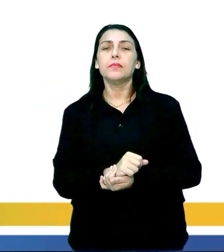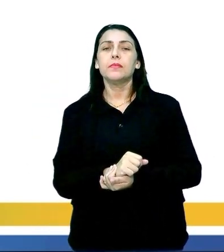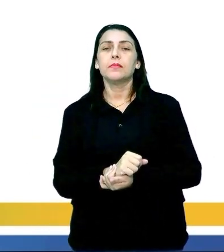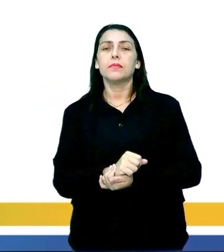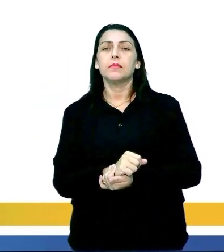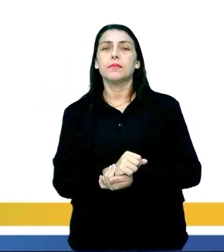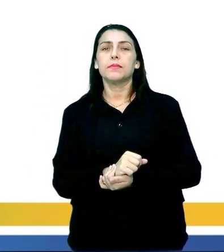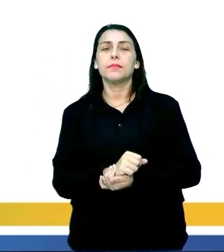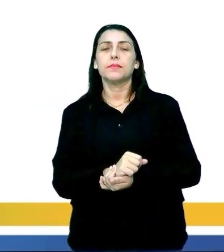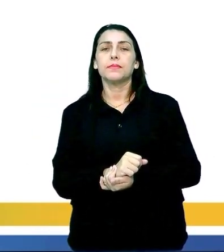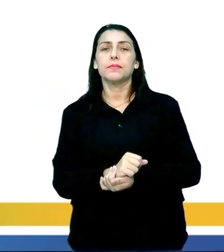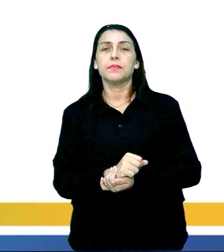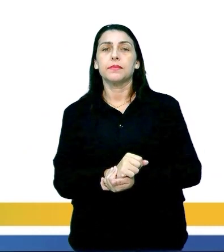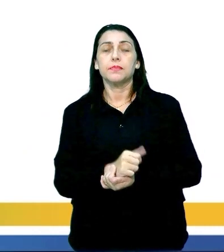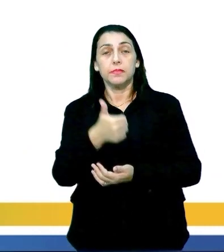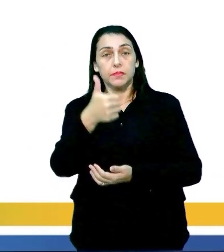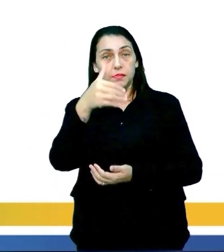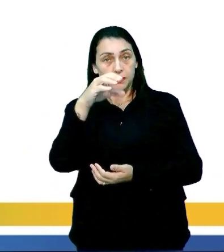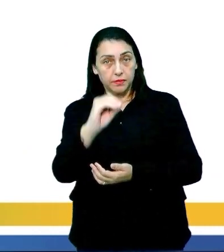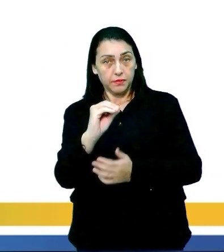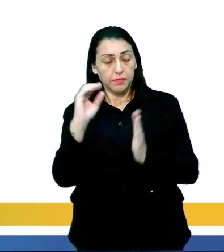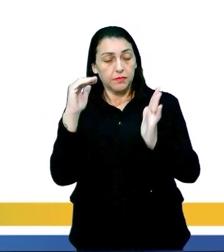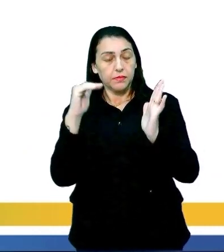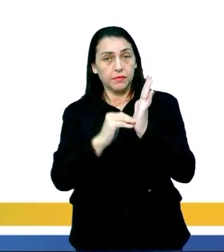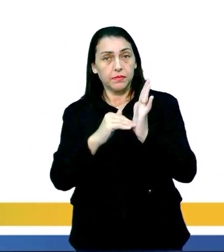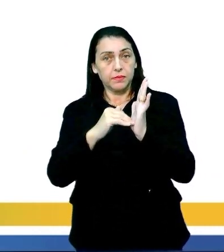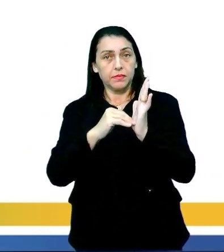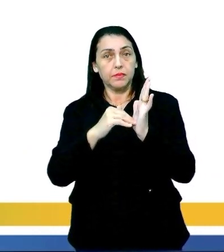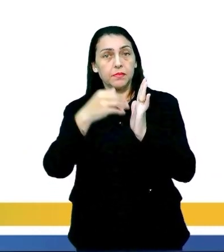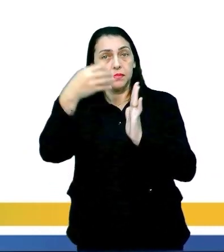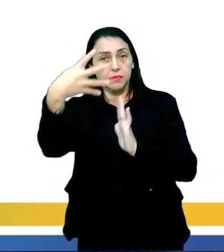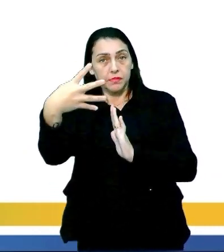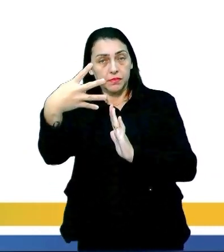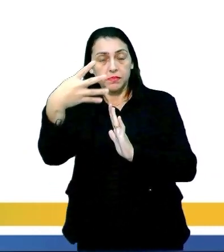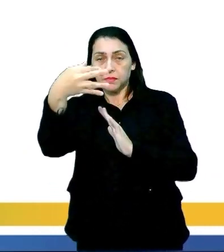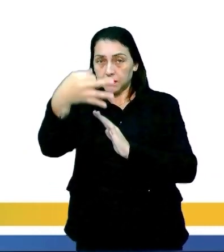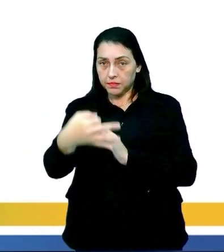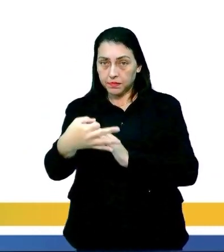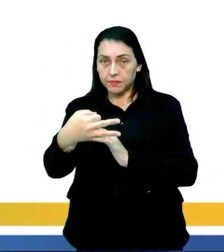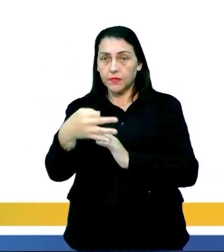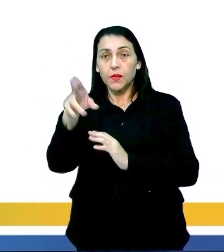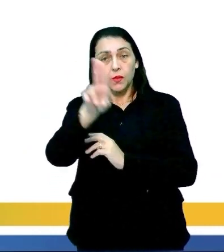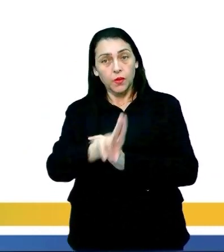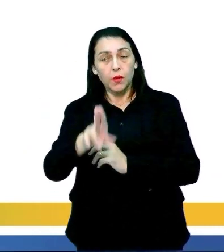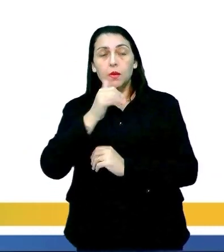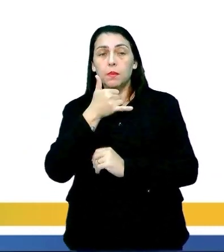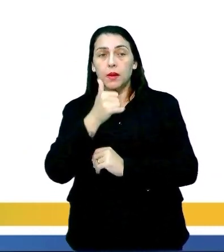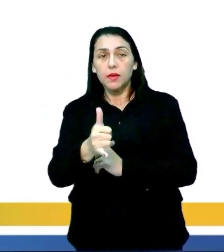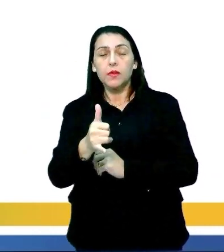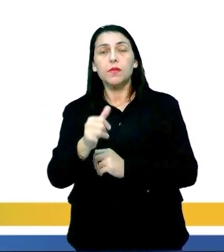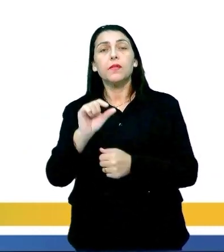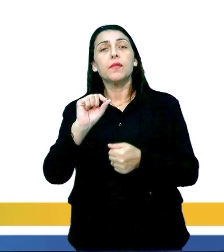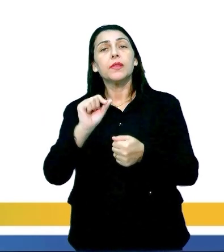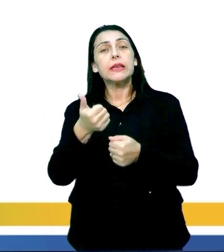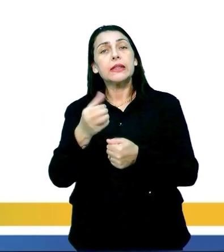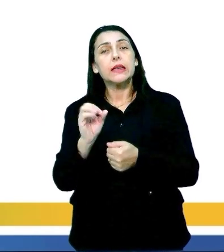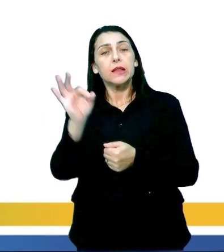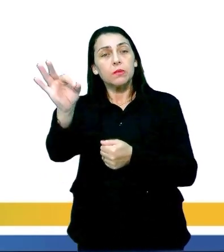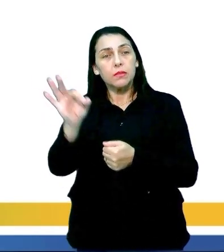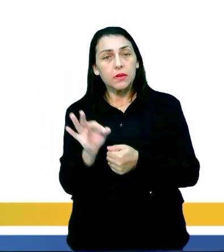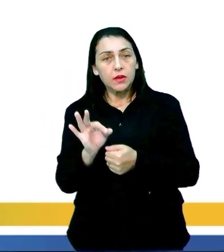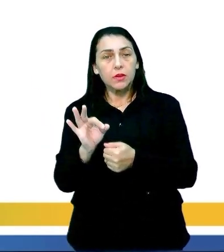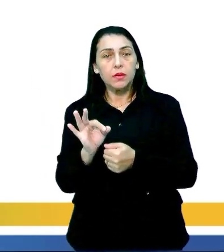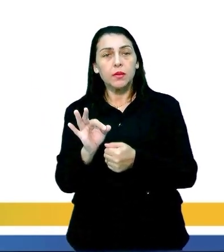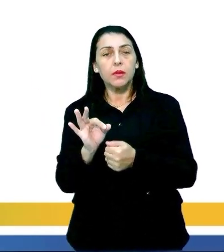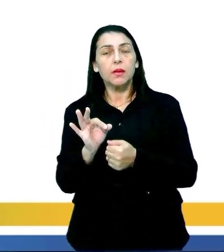Colocado aí, ó, nós vamos colocar das 10 até as 16, certo? O consumo da bateria foi de